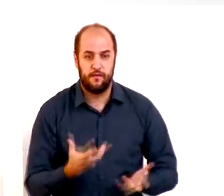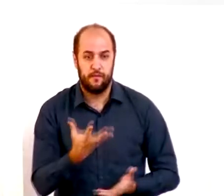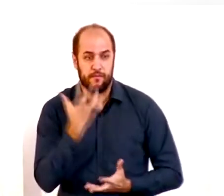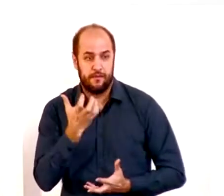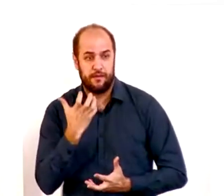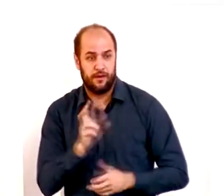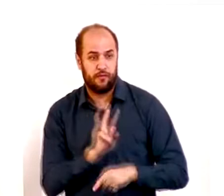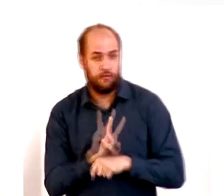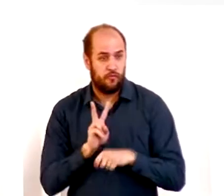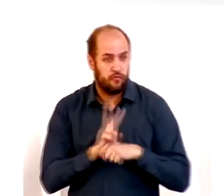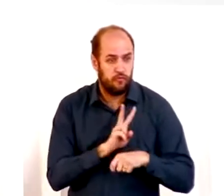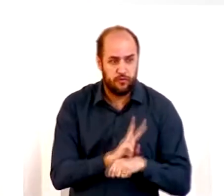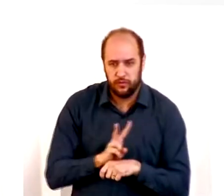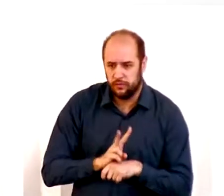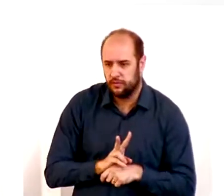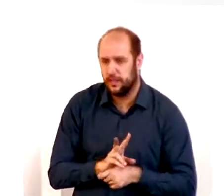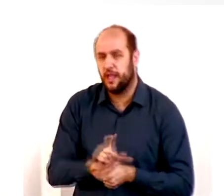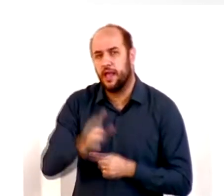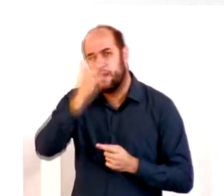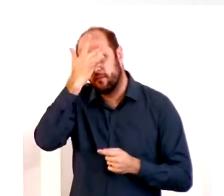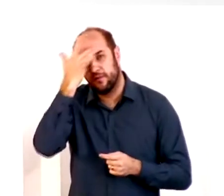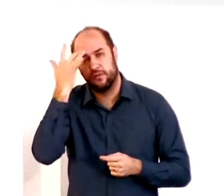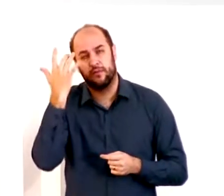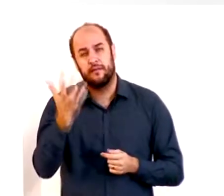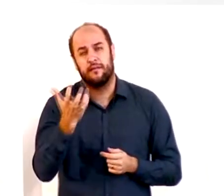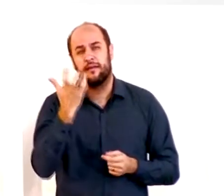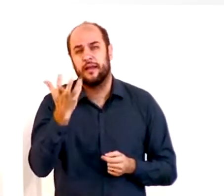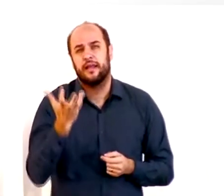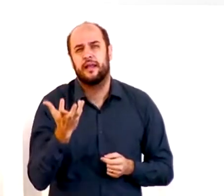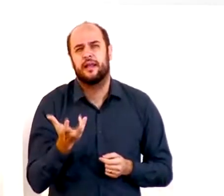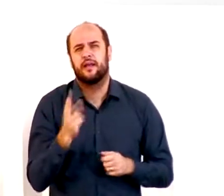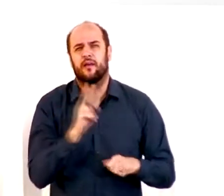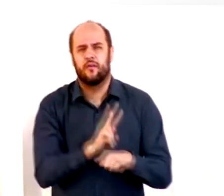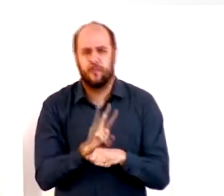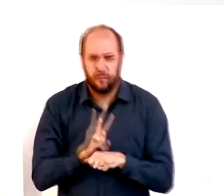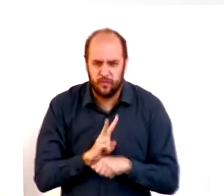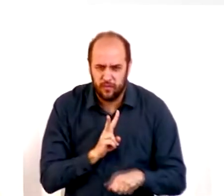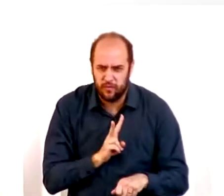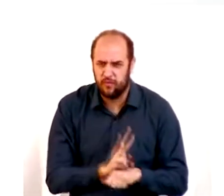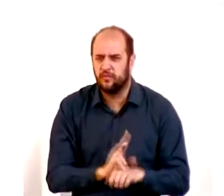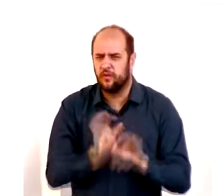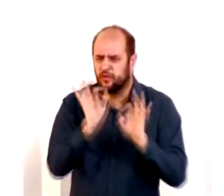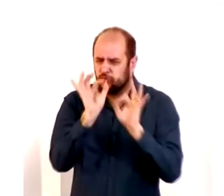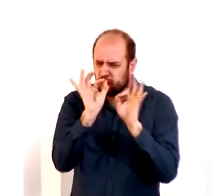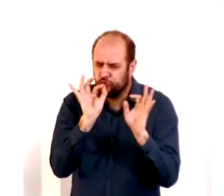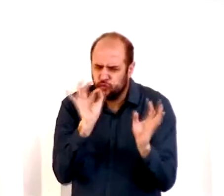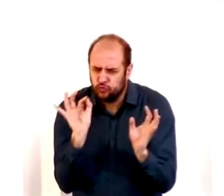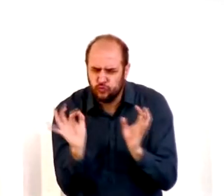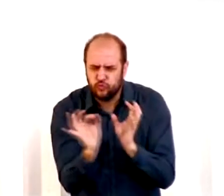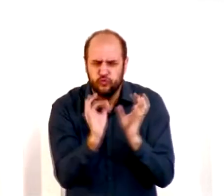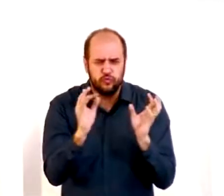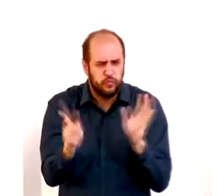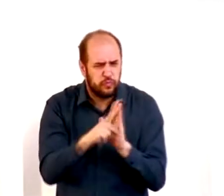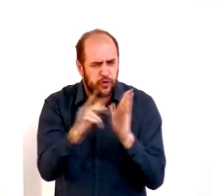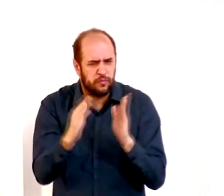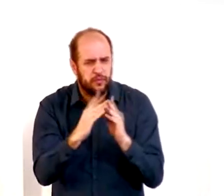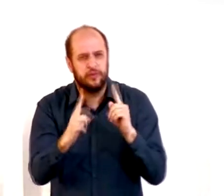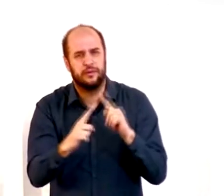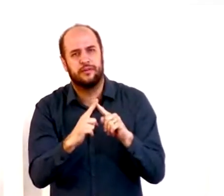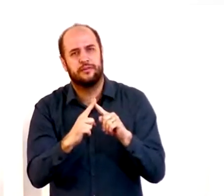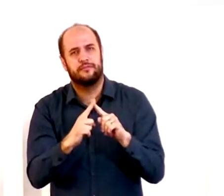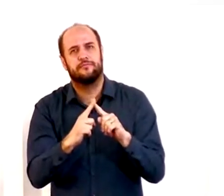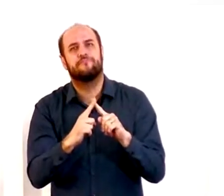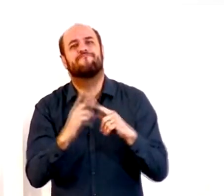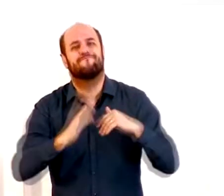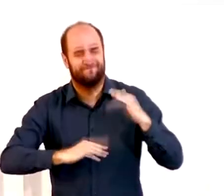trabalho de cuidado, quem aspira ao cuidado dos detalhes detalhes da igreja, grande